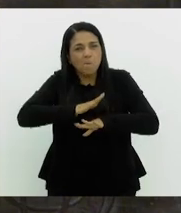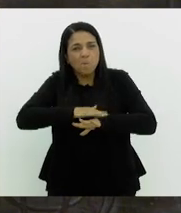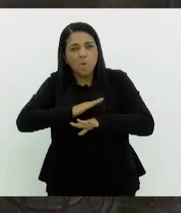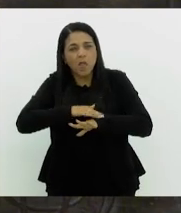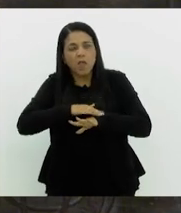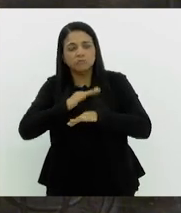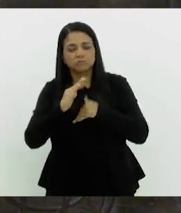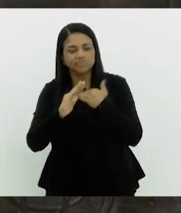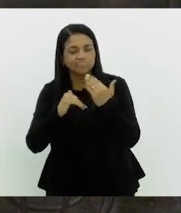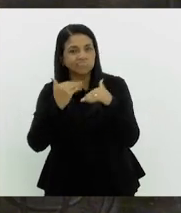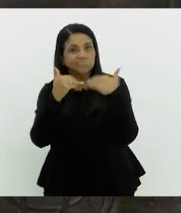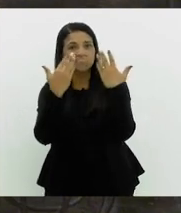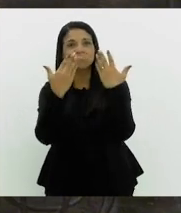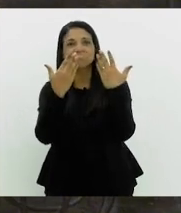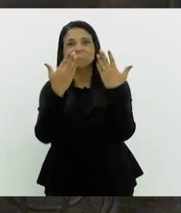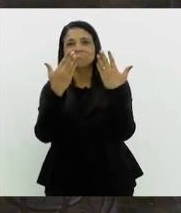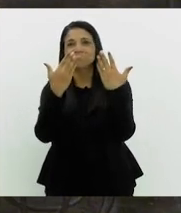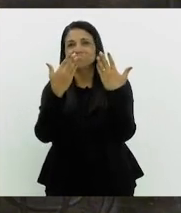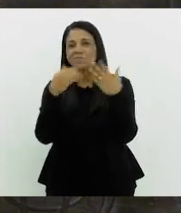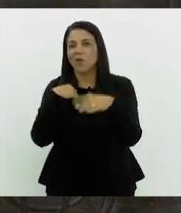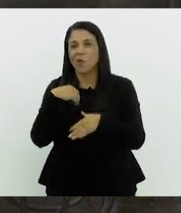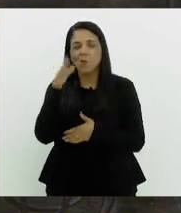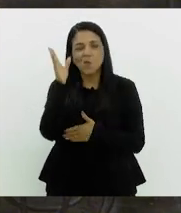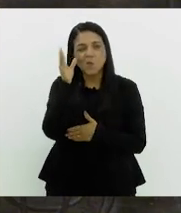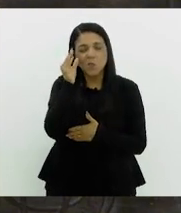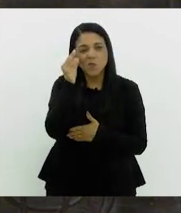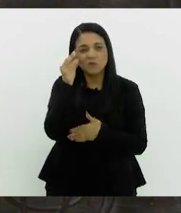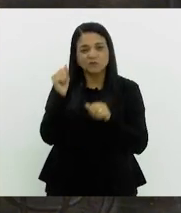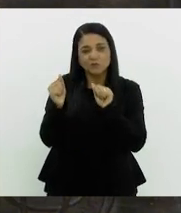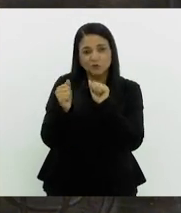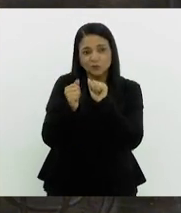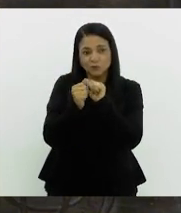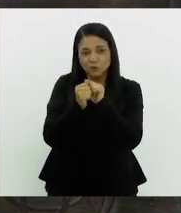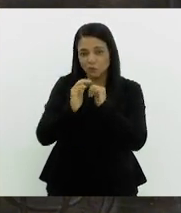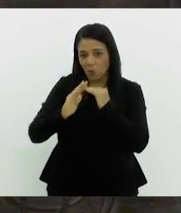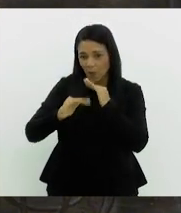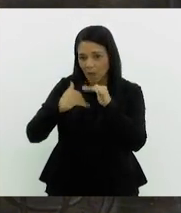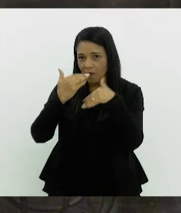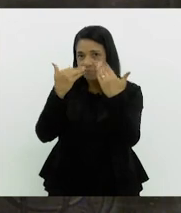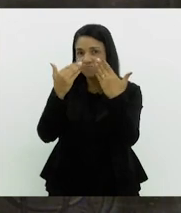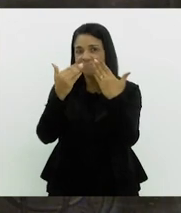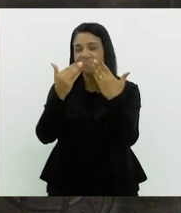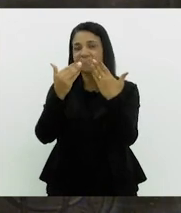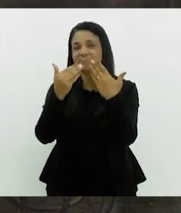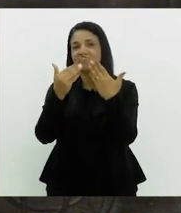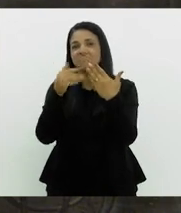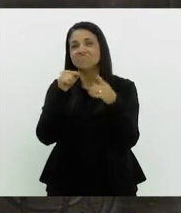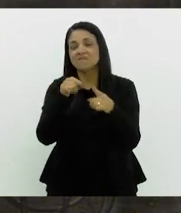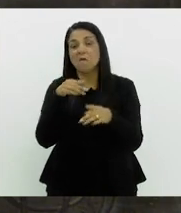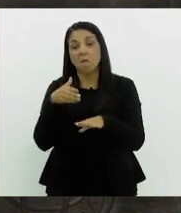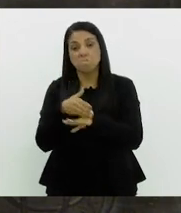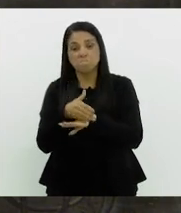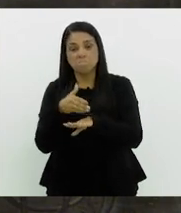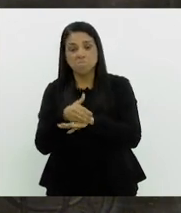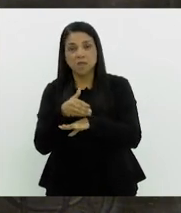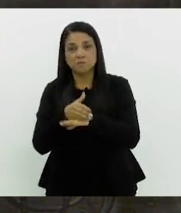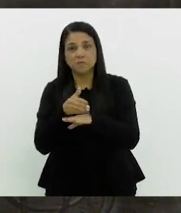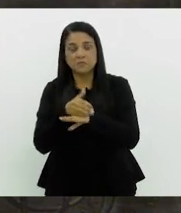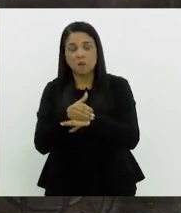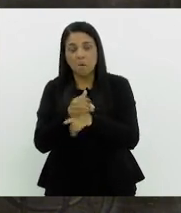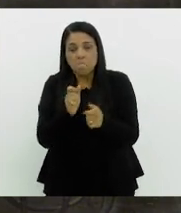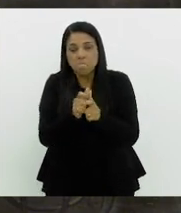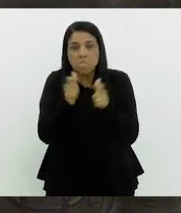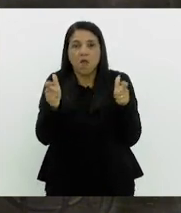e, curiosamente, junto com esse maior momento de evolução, você tem uma participação cada vez maior das mulheres.